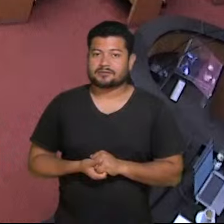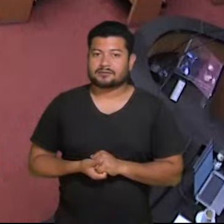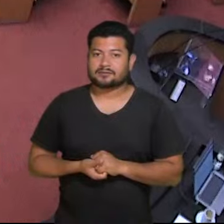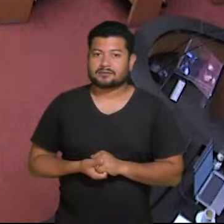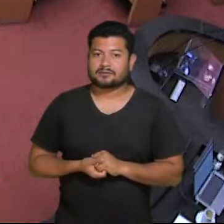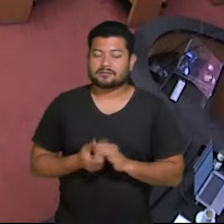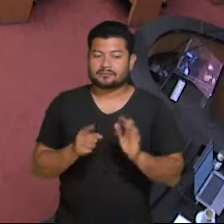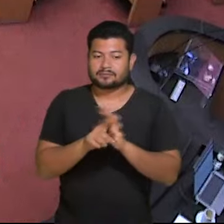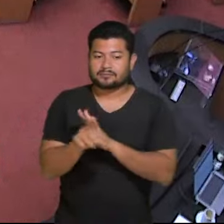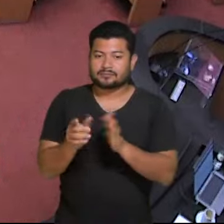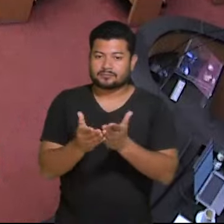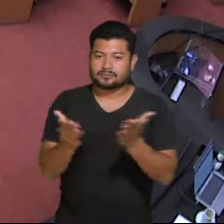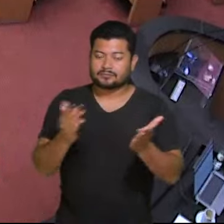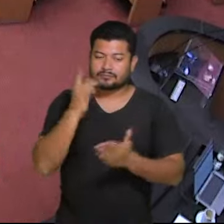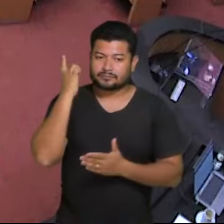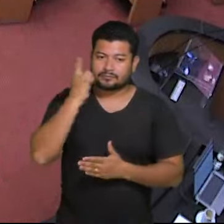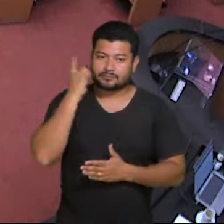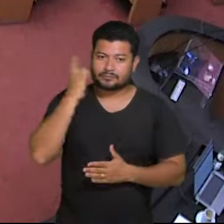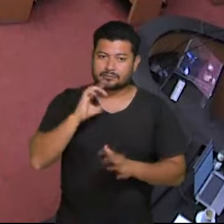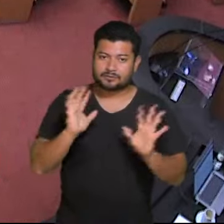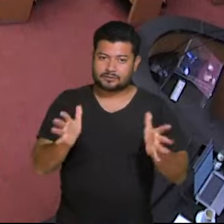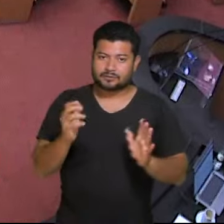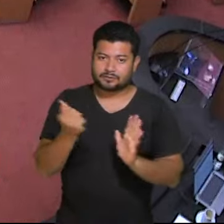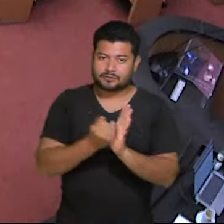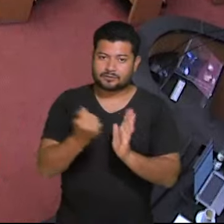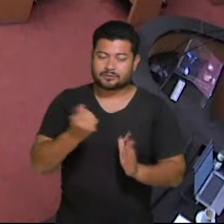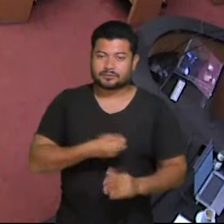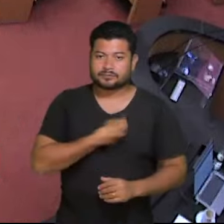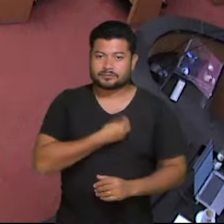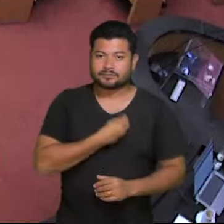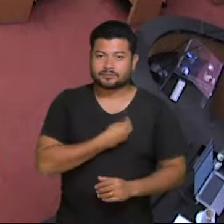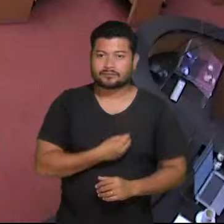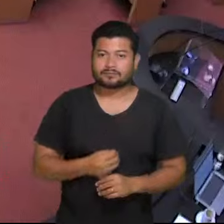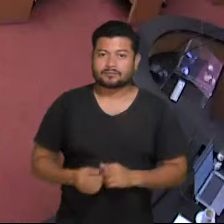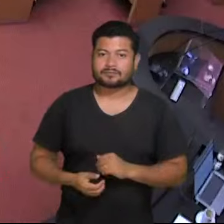Consulto, senhores deputados, se todos registraram suas presenças.